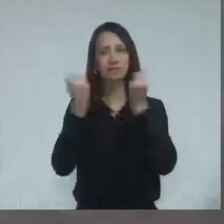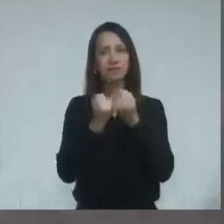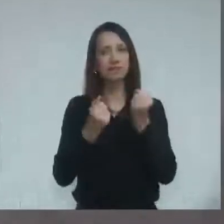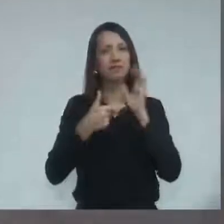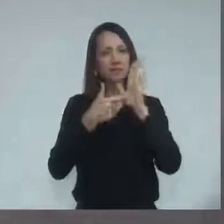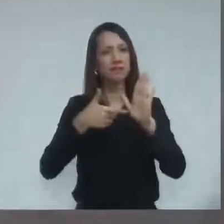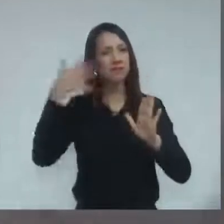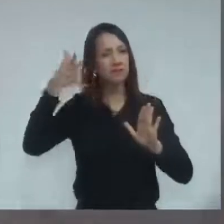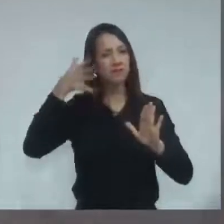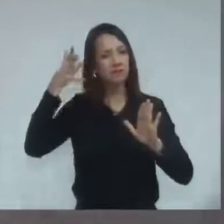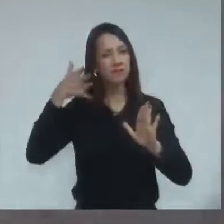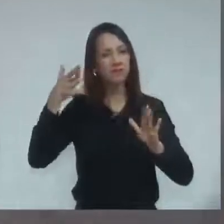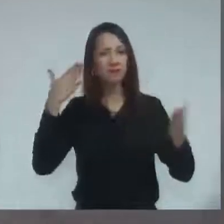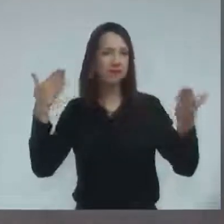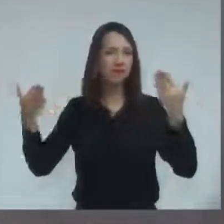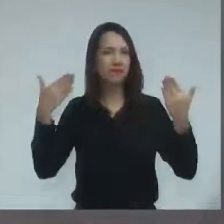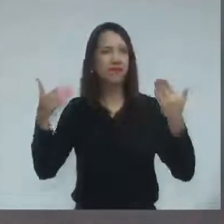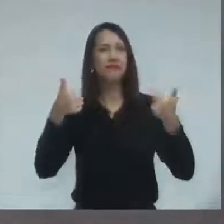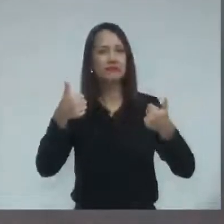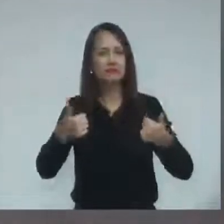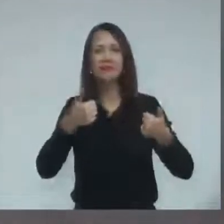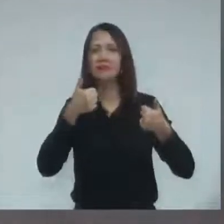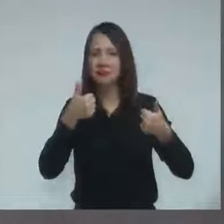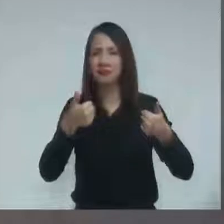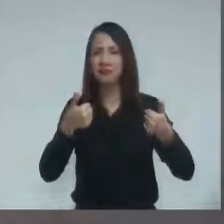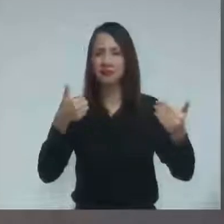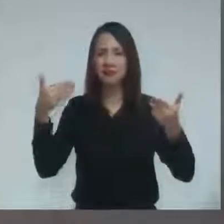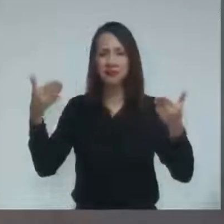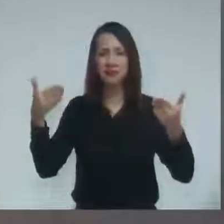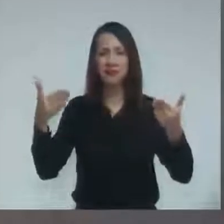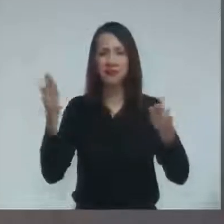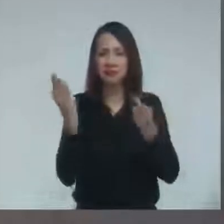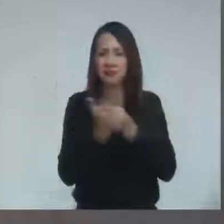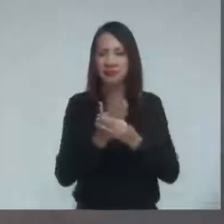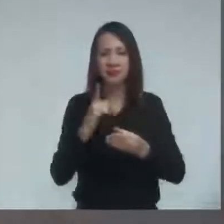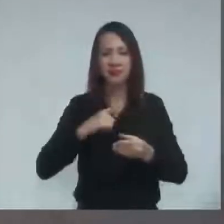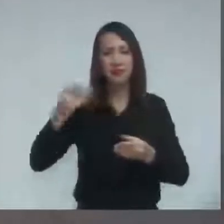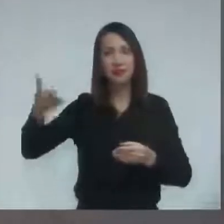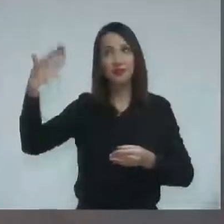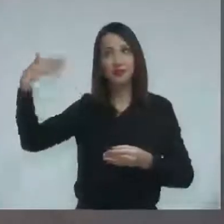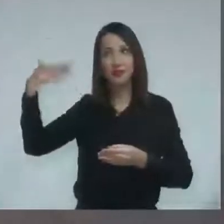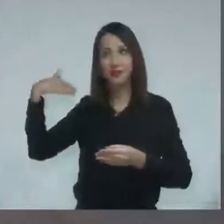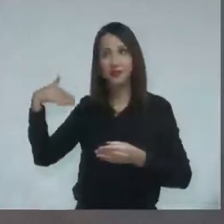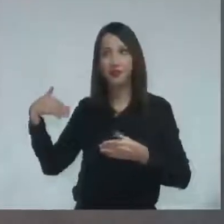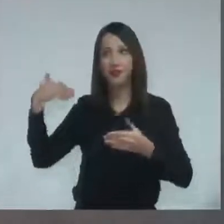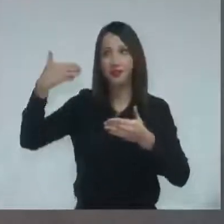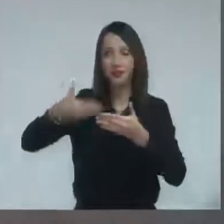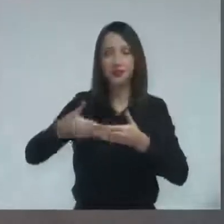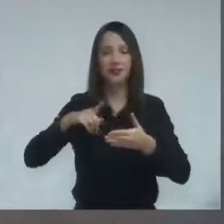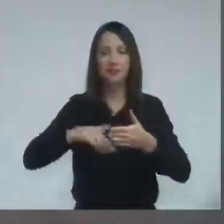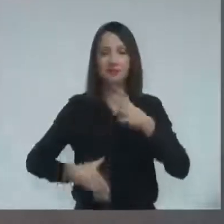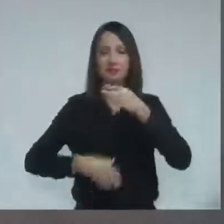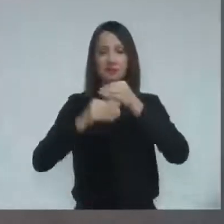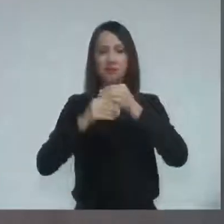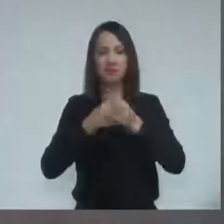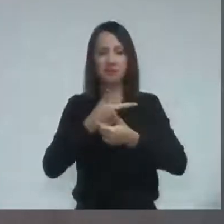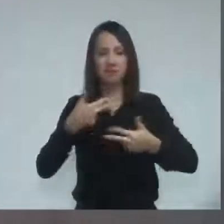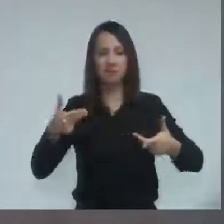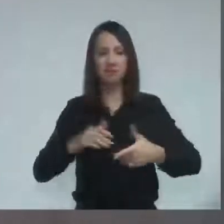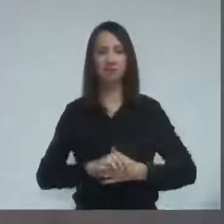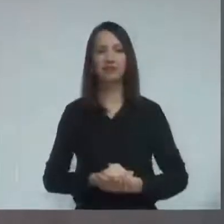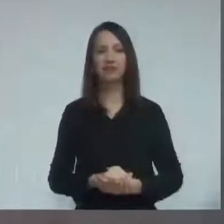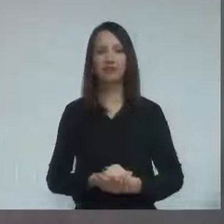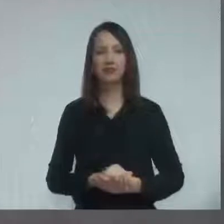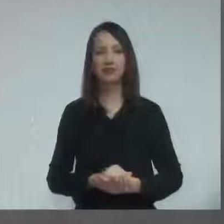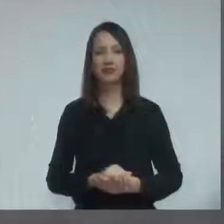ela é boa, né, para a gente compreender como que se dão esses processos. Então, eu vou trazer o que eu já falei e vou acrescentar algumas coisas.